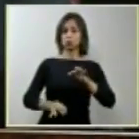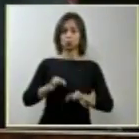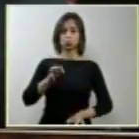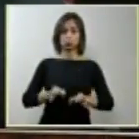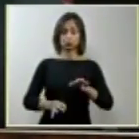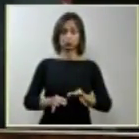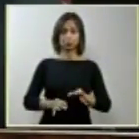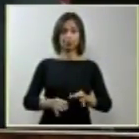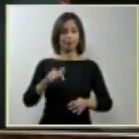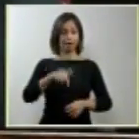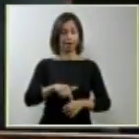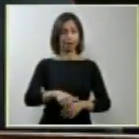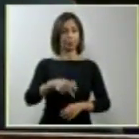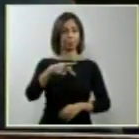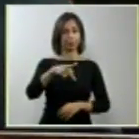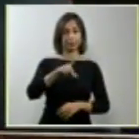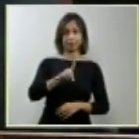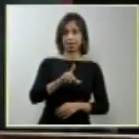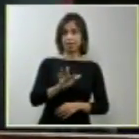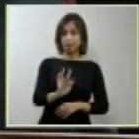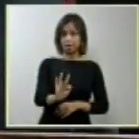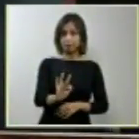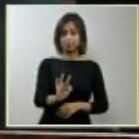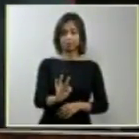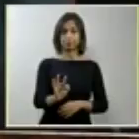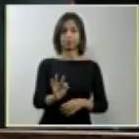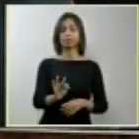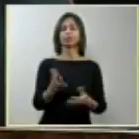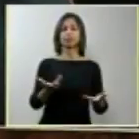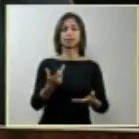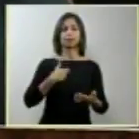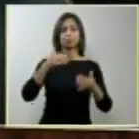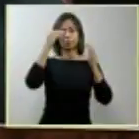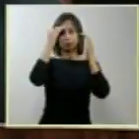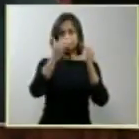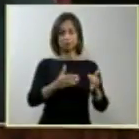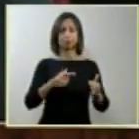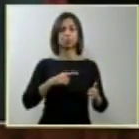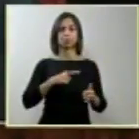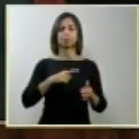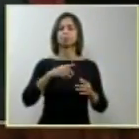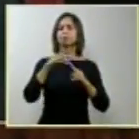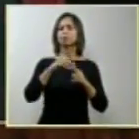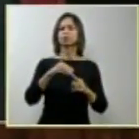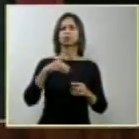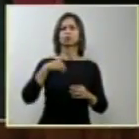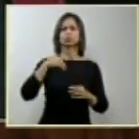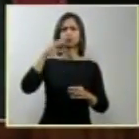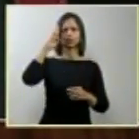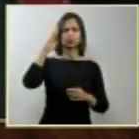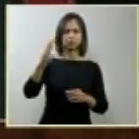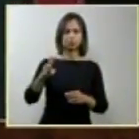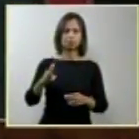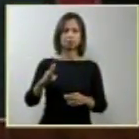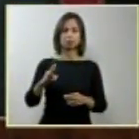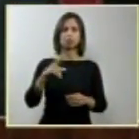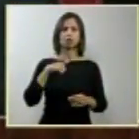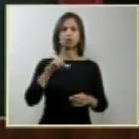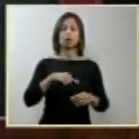desta DPF, desta arguição, descumprimento do preceito fundamental, a